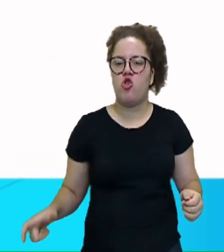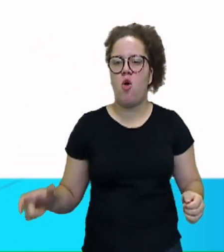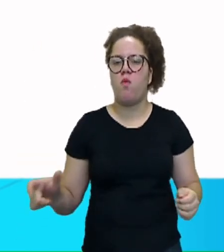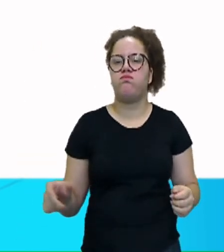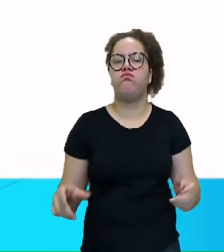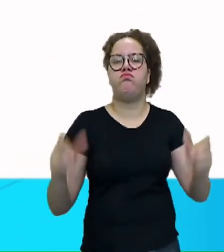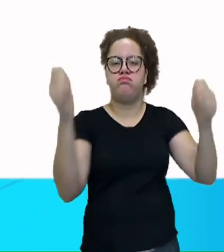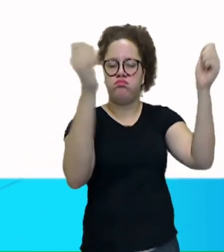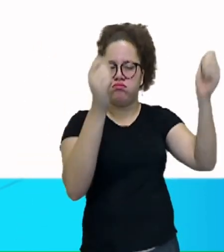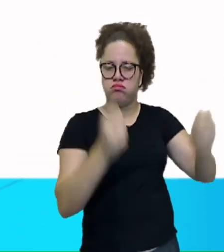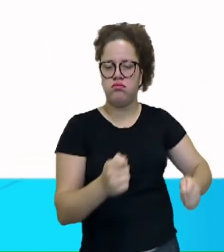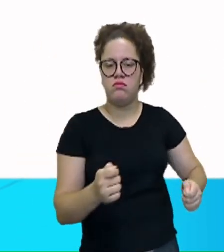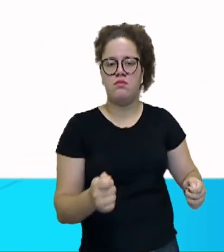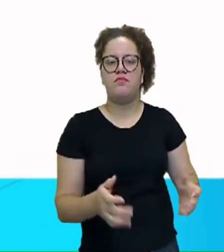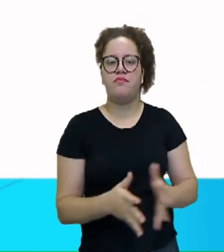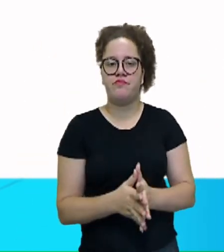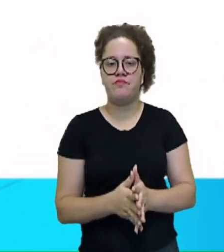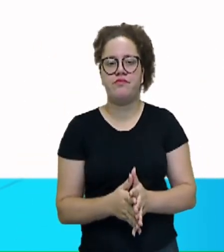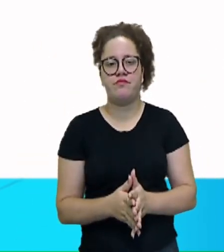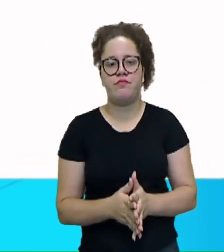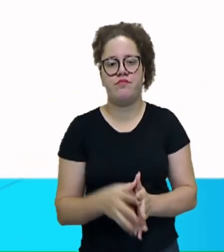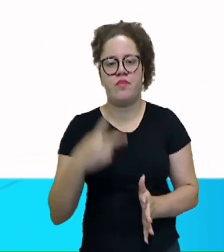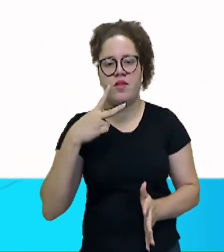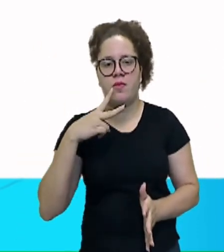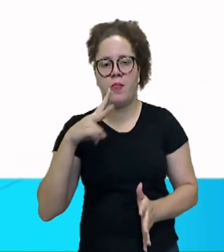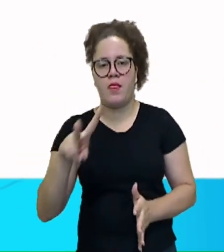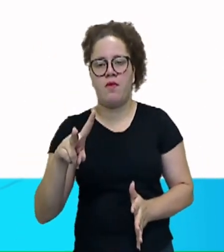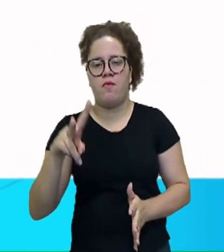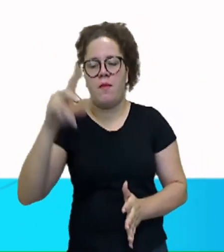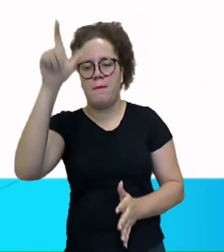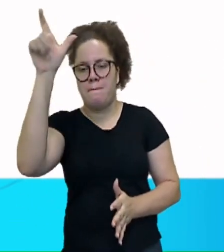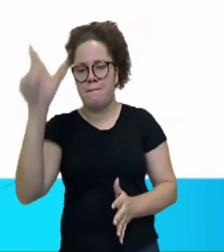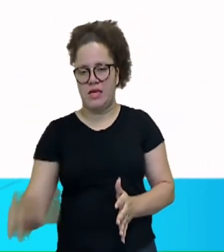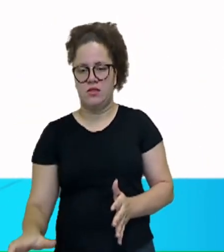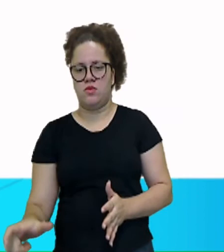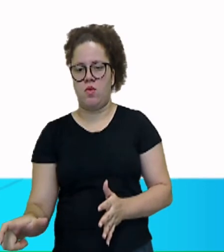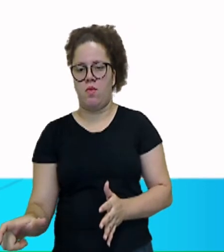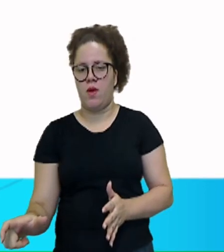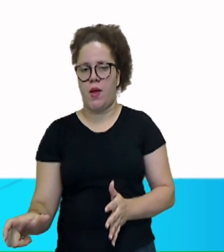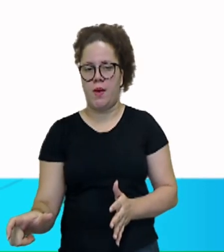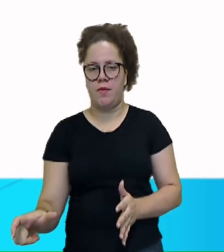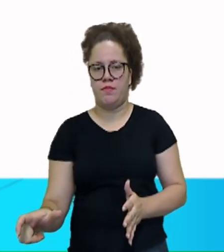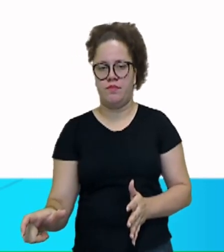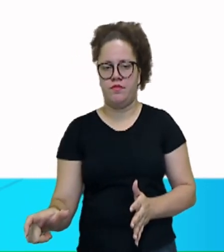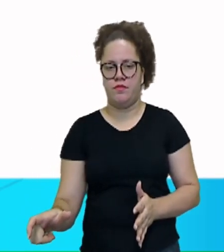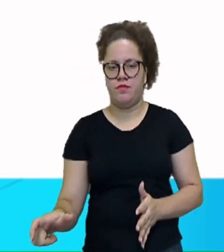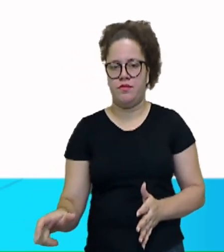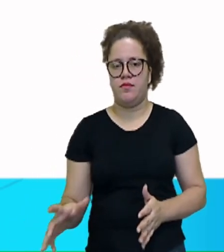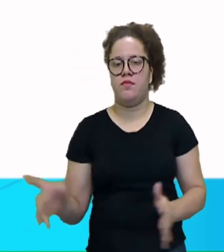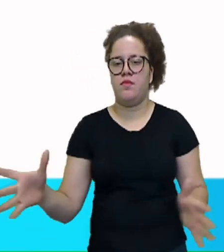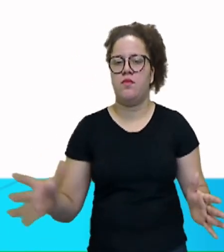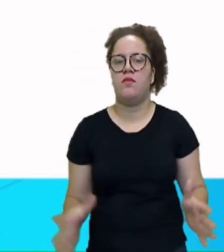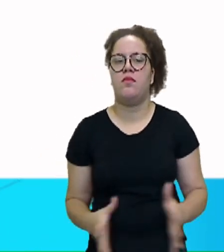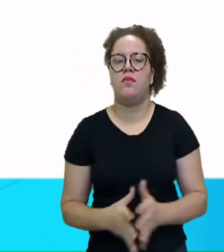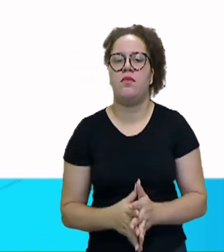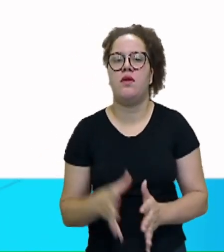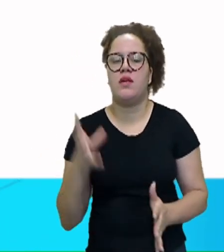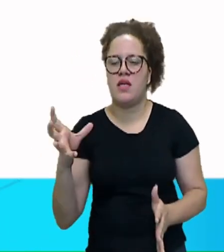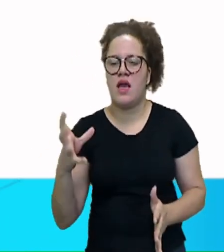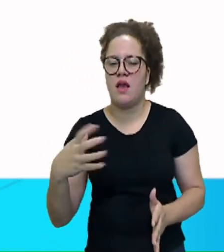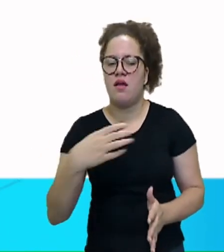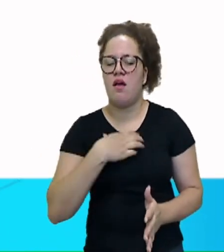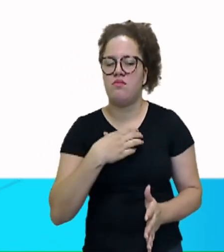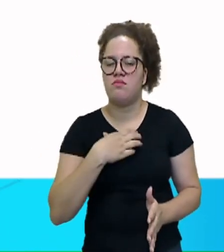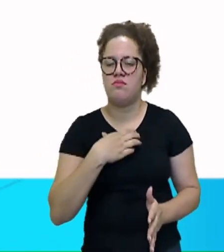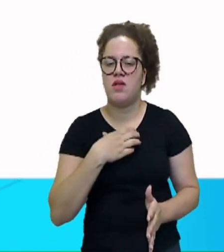olhar, né? Vê-los como pessoas que estão ali para poder buscar um algo mais.